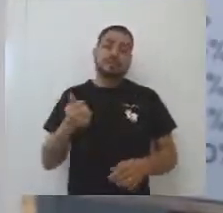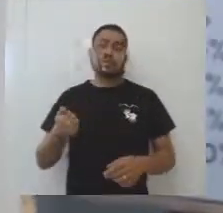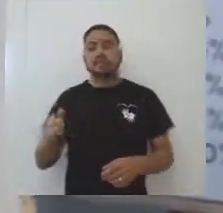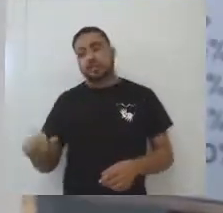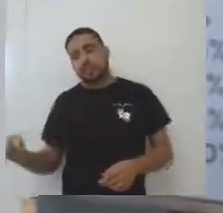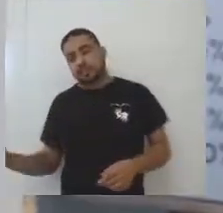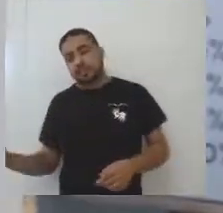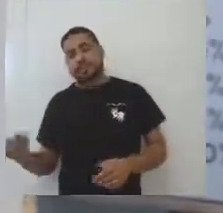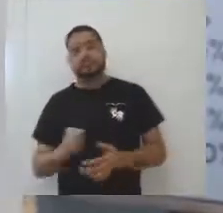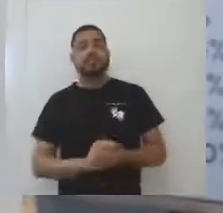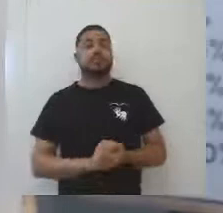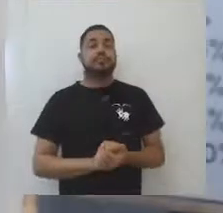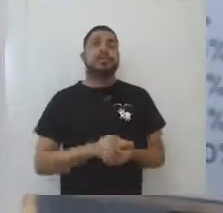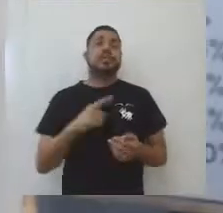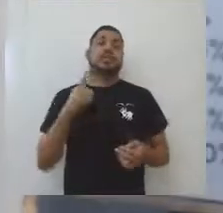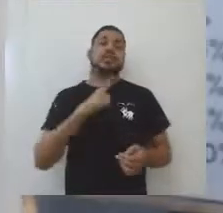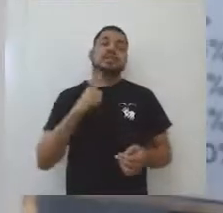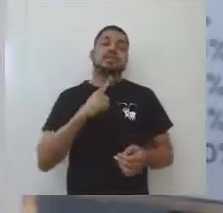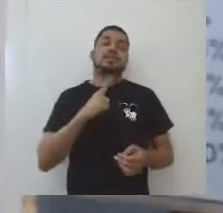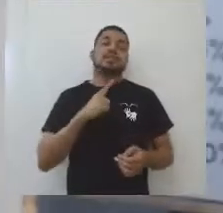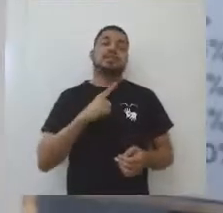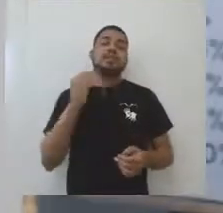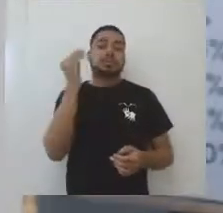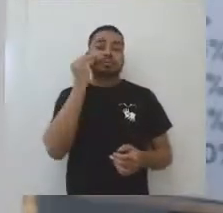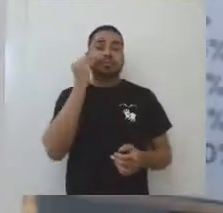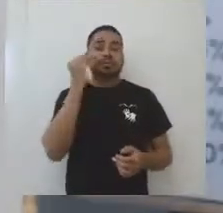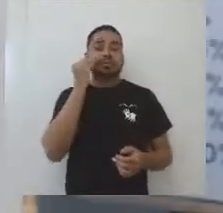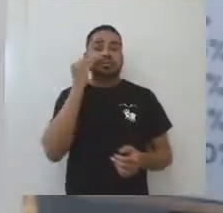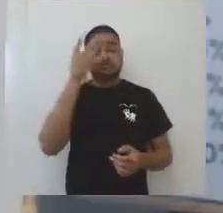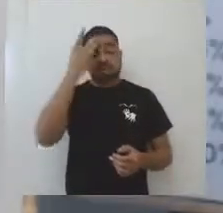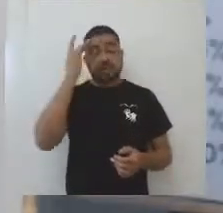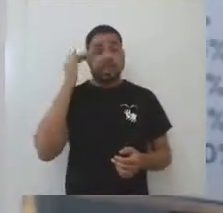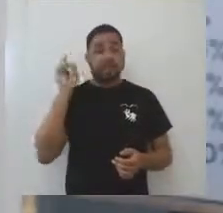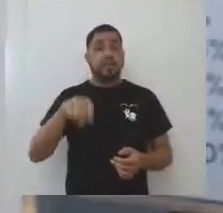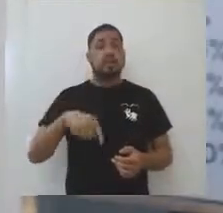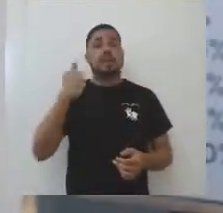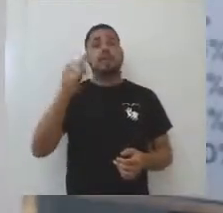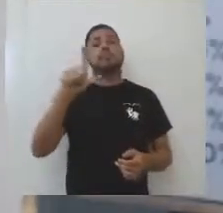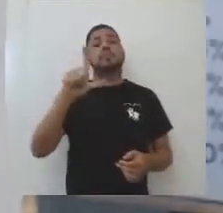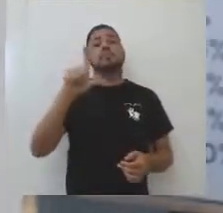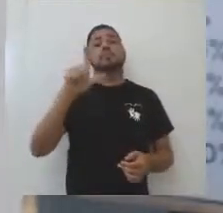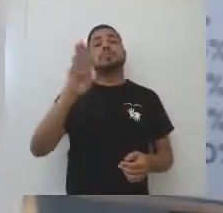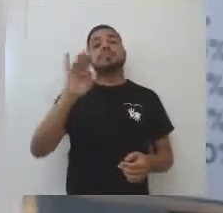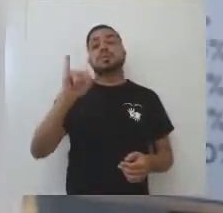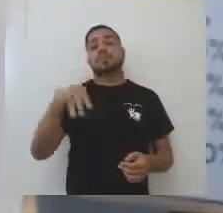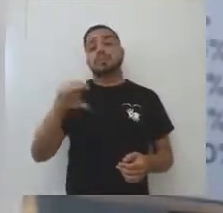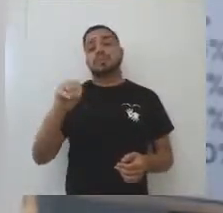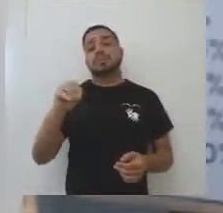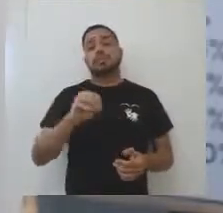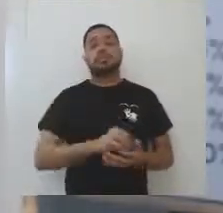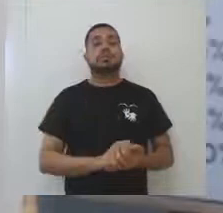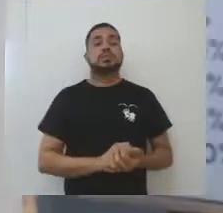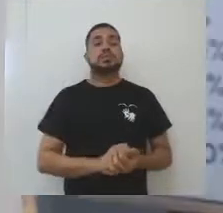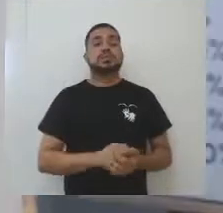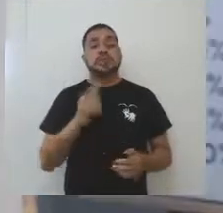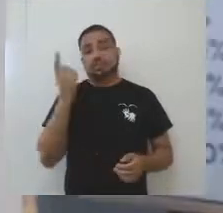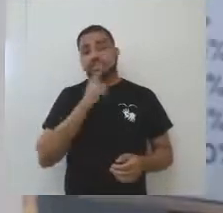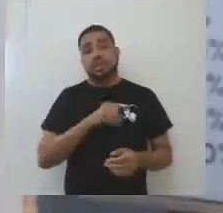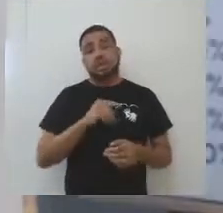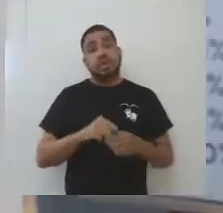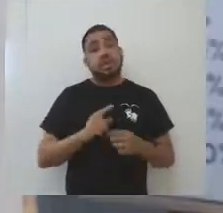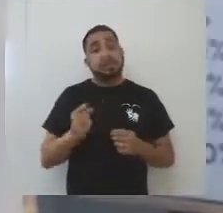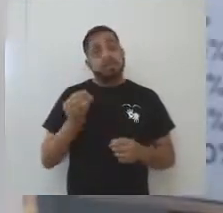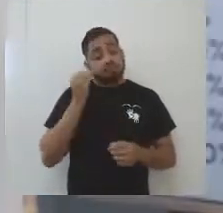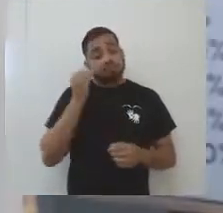Aí você tem assim, a possibilidade do cara ser albino. A possibilidade do cara